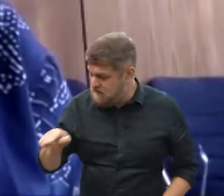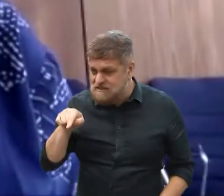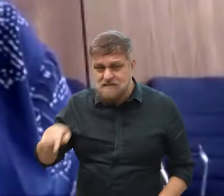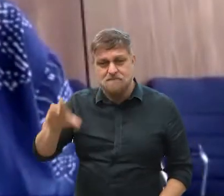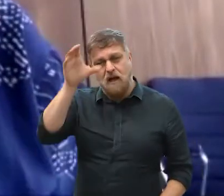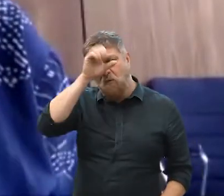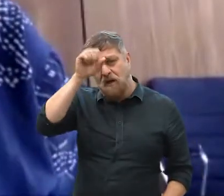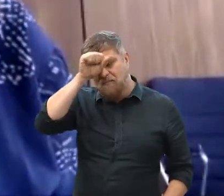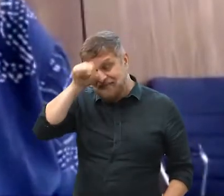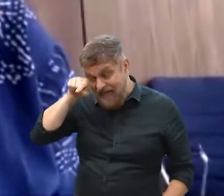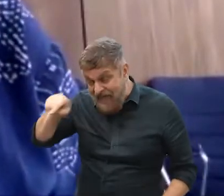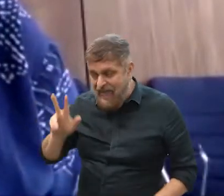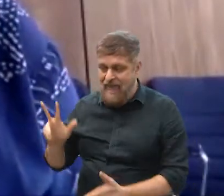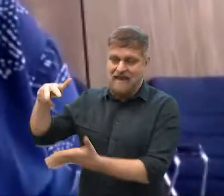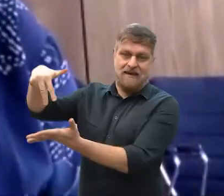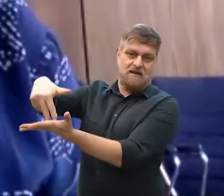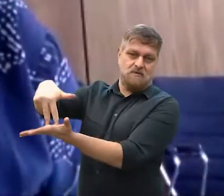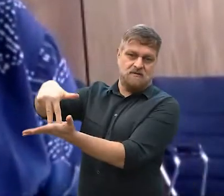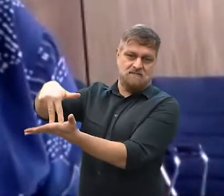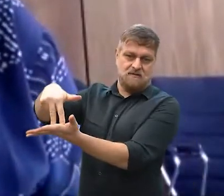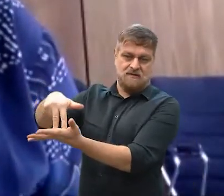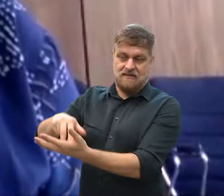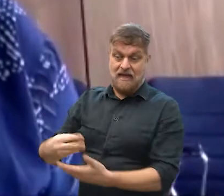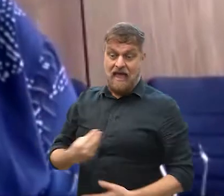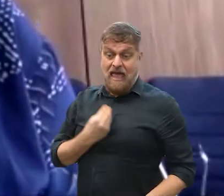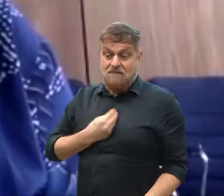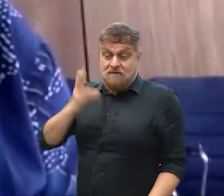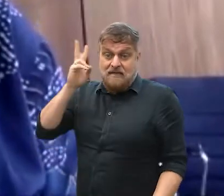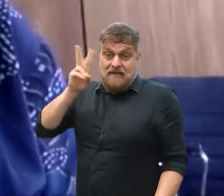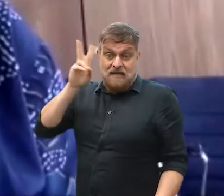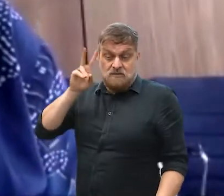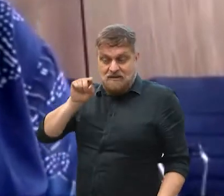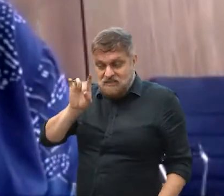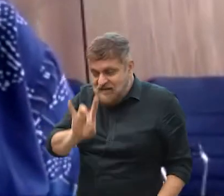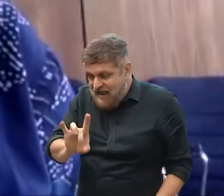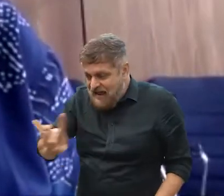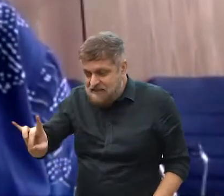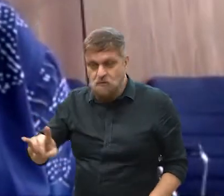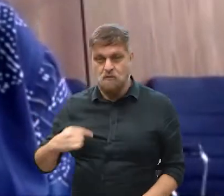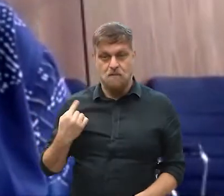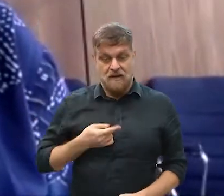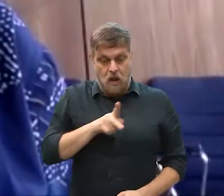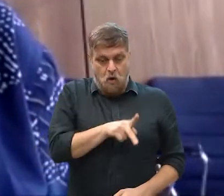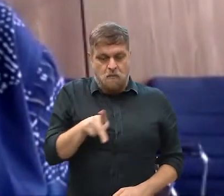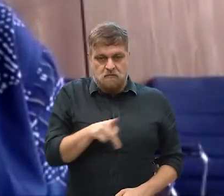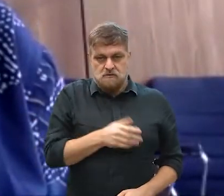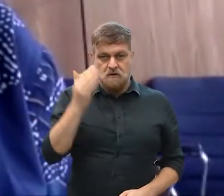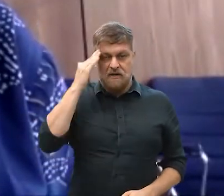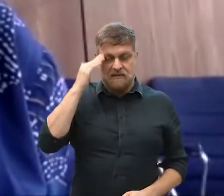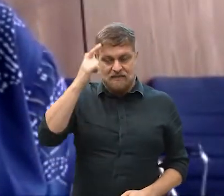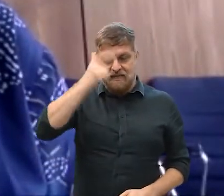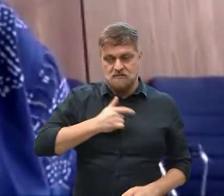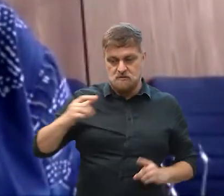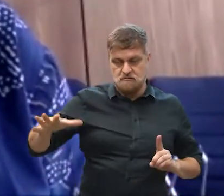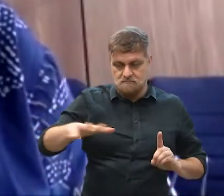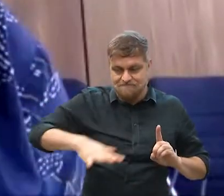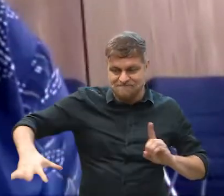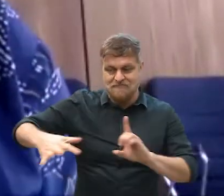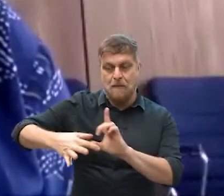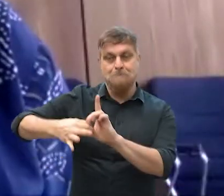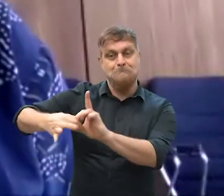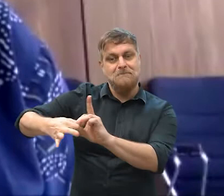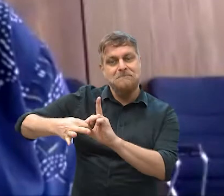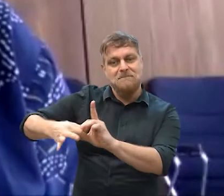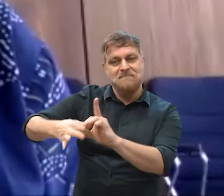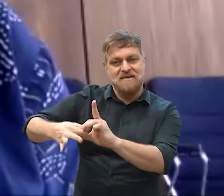aprendizagem. Eles precisam ser protagonistas das histórias deles, mas mais do que isso, o professor precisa compreender que hoje ele é um parceiro. E